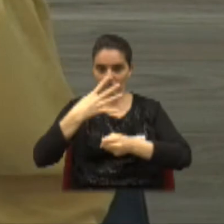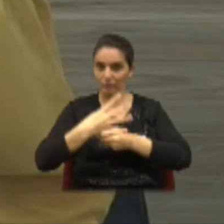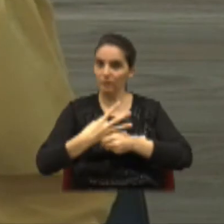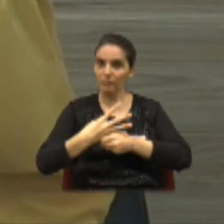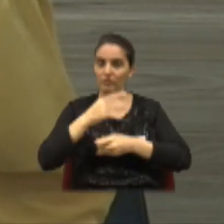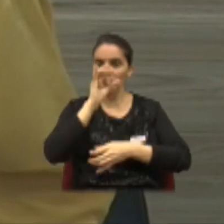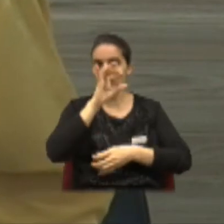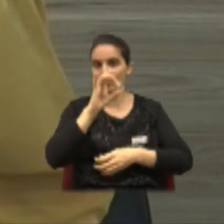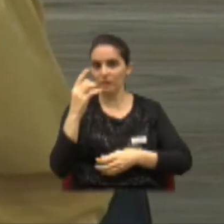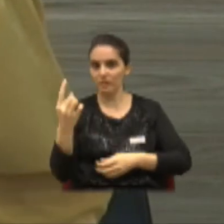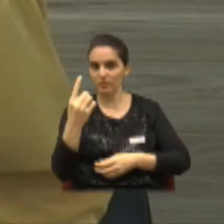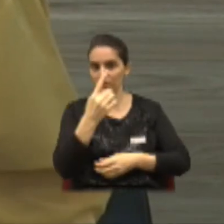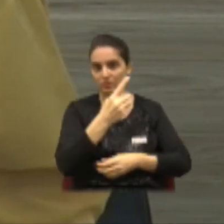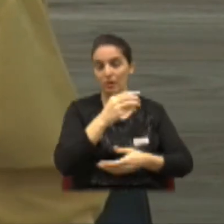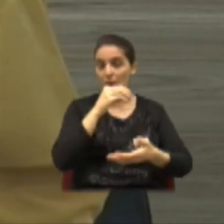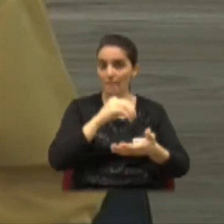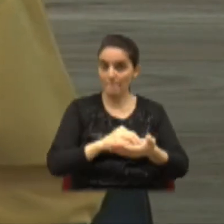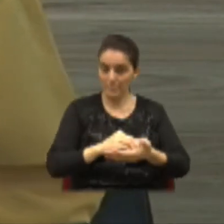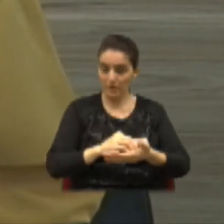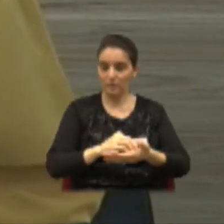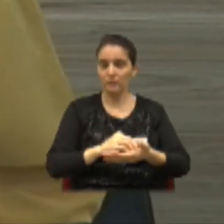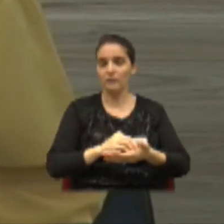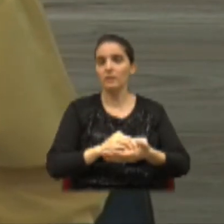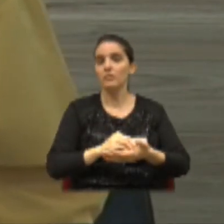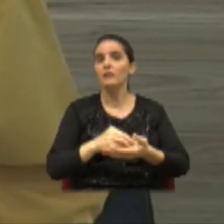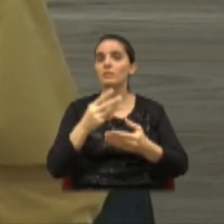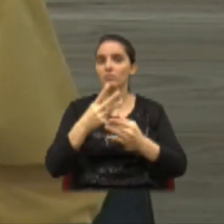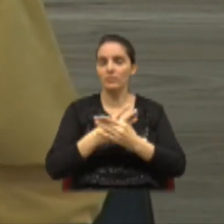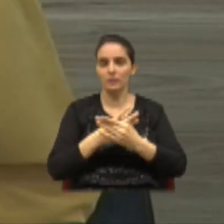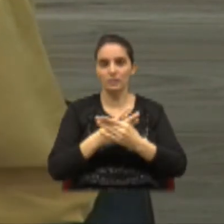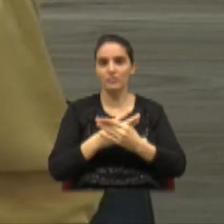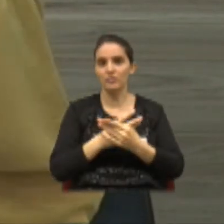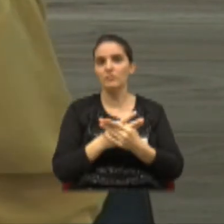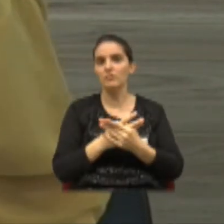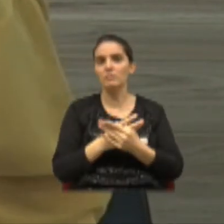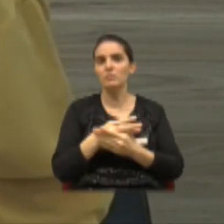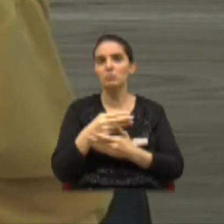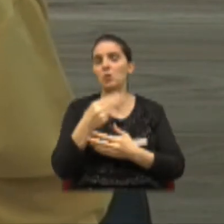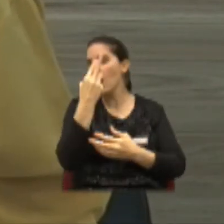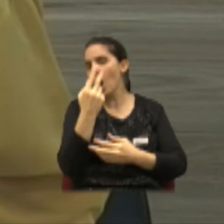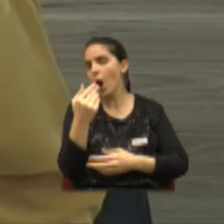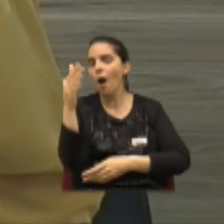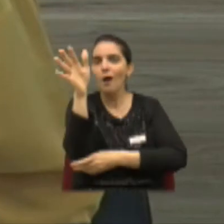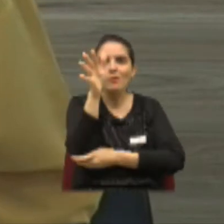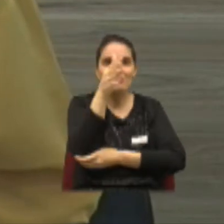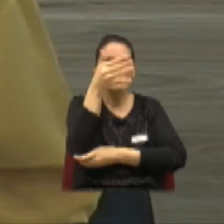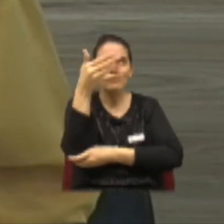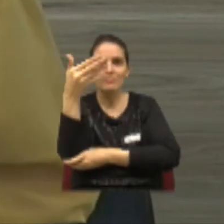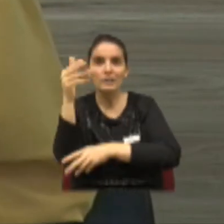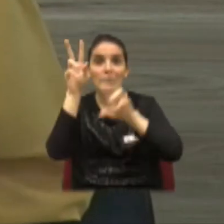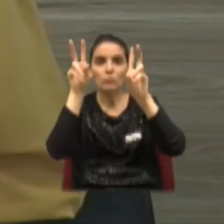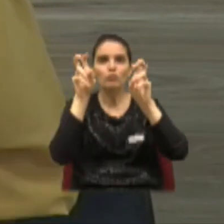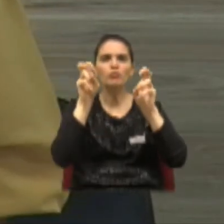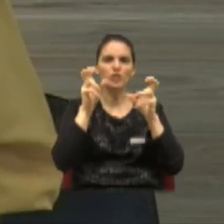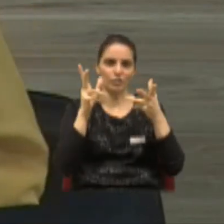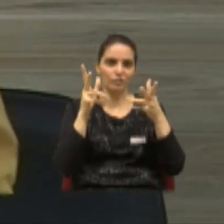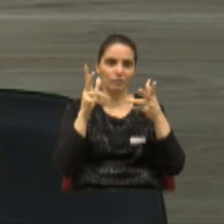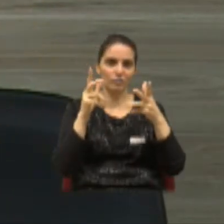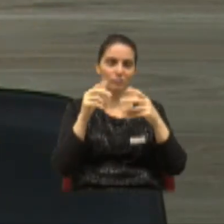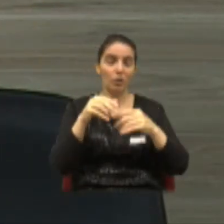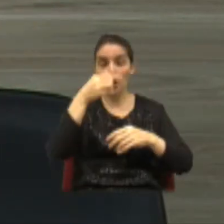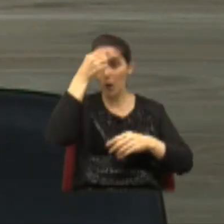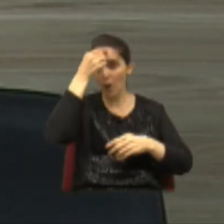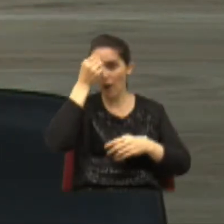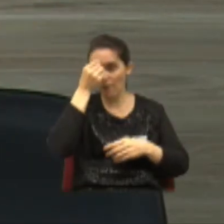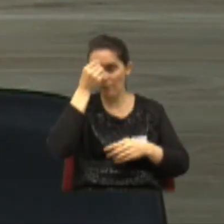deixará uma marca nessa casa como uma bandeira que carregou durante 4 anos, e o doutor